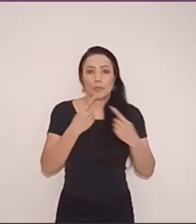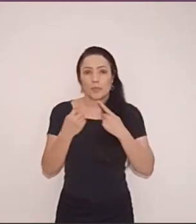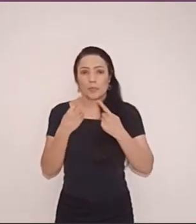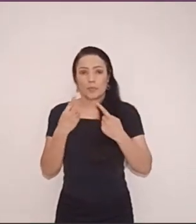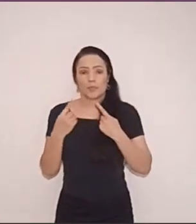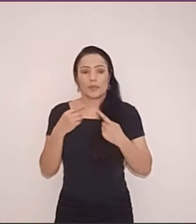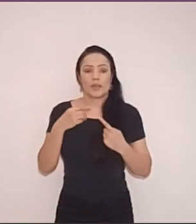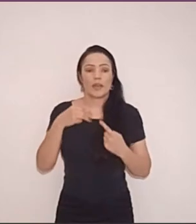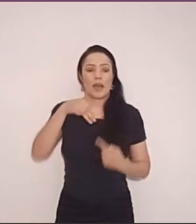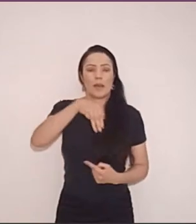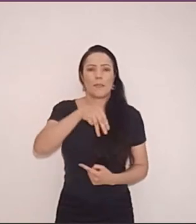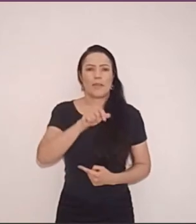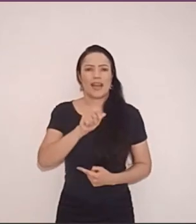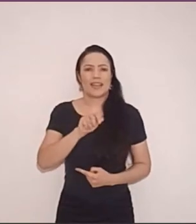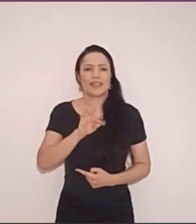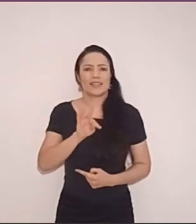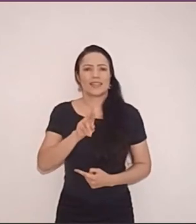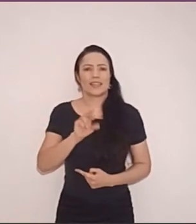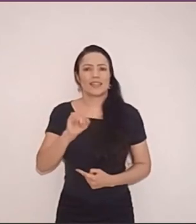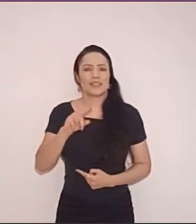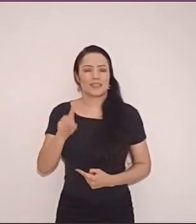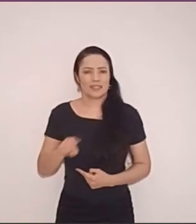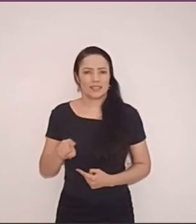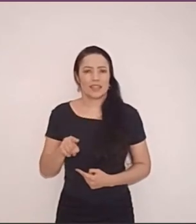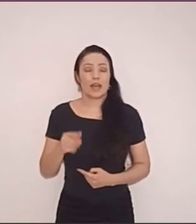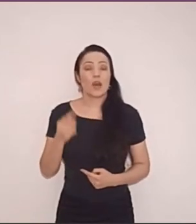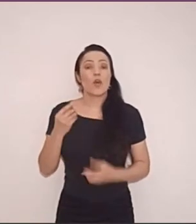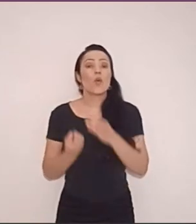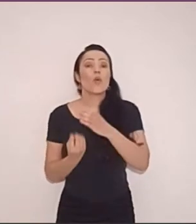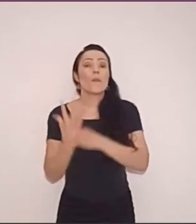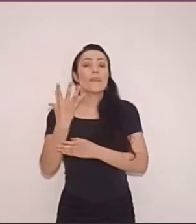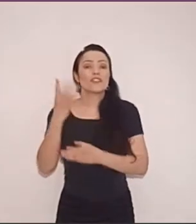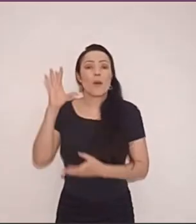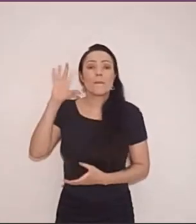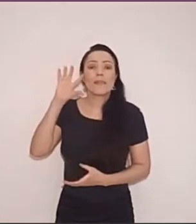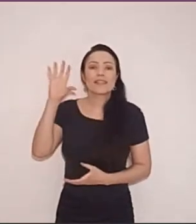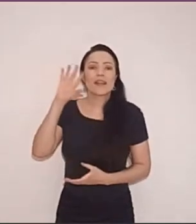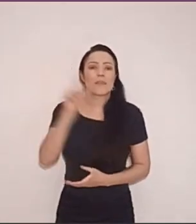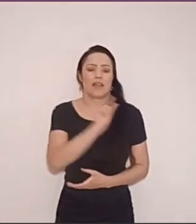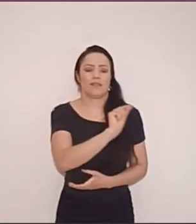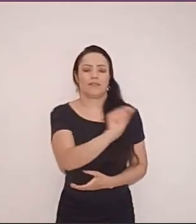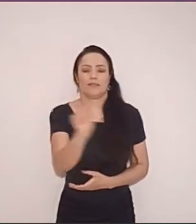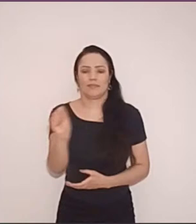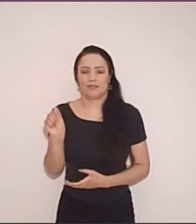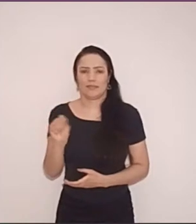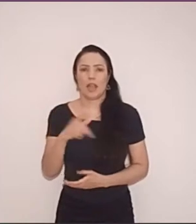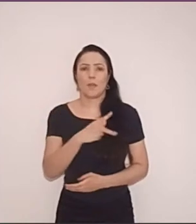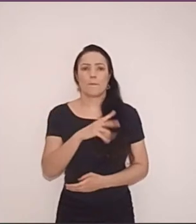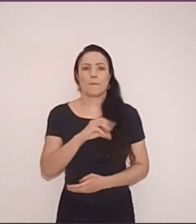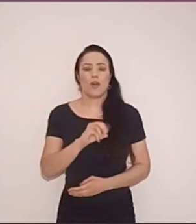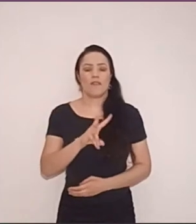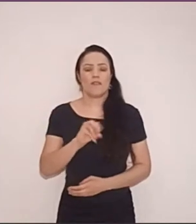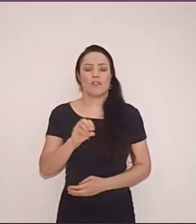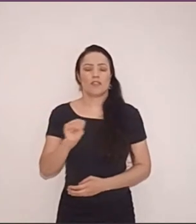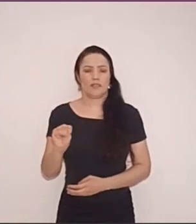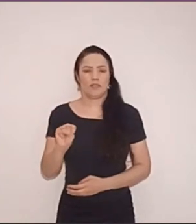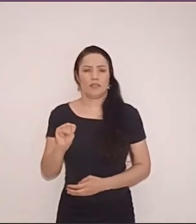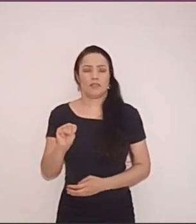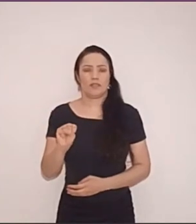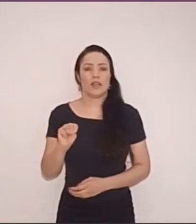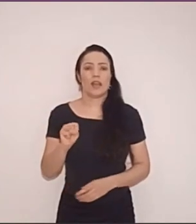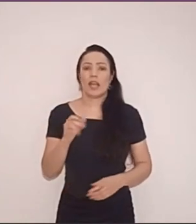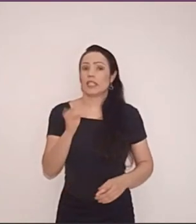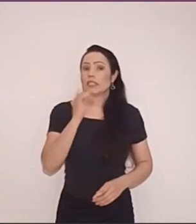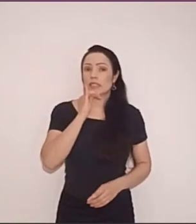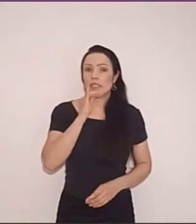matriz de pensamento existência de modo esse pau um dos povos Afe E